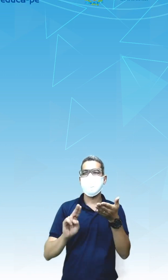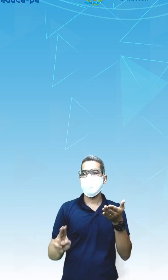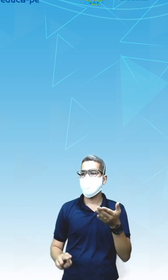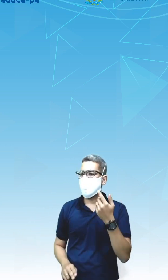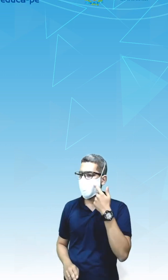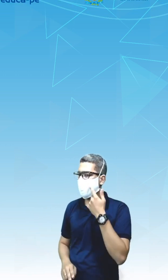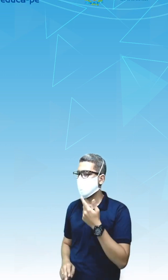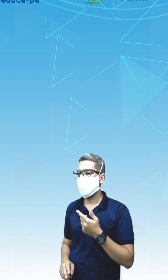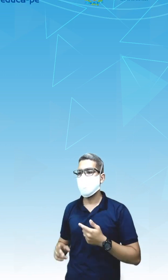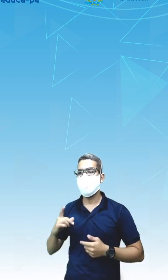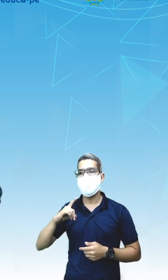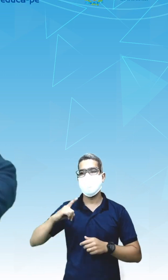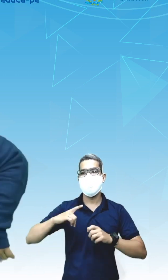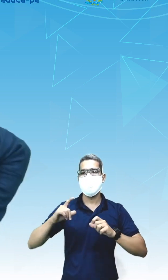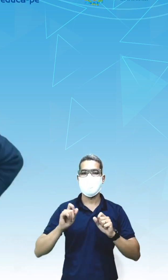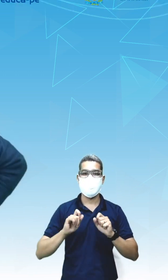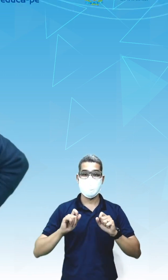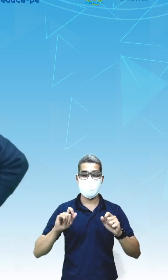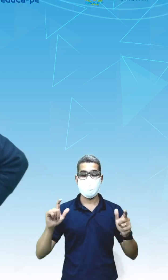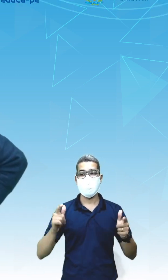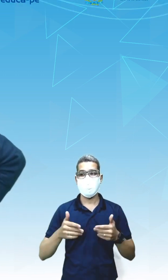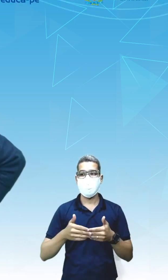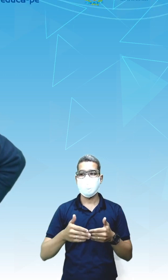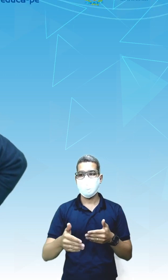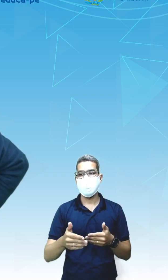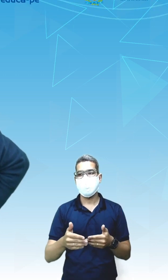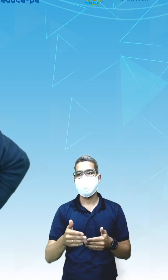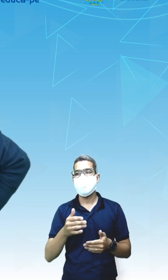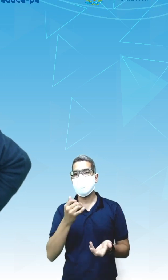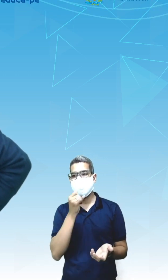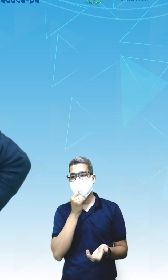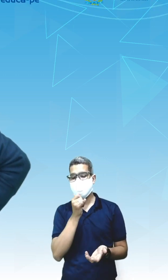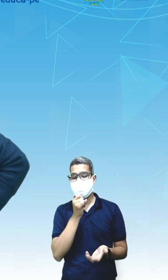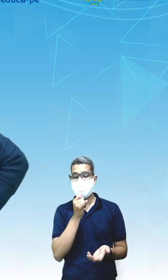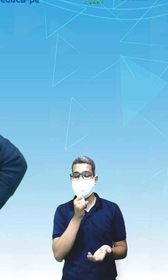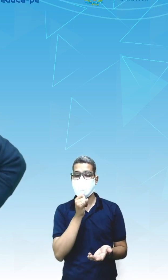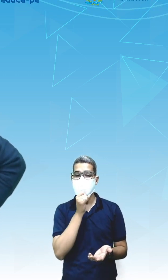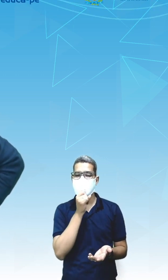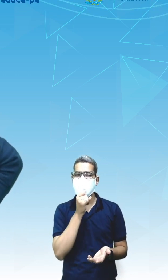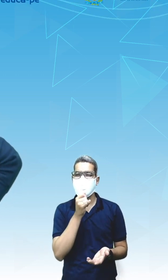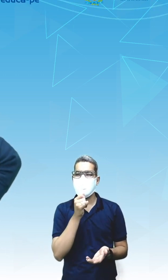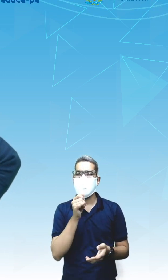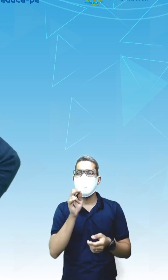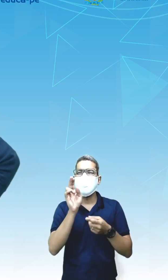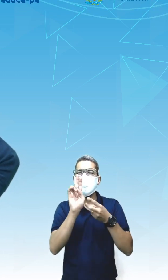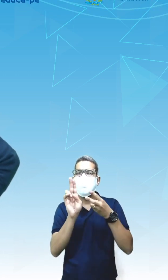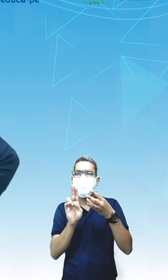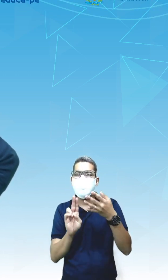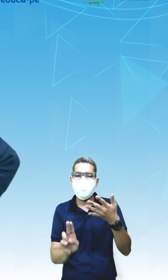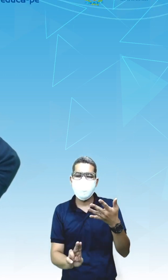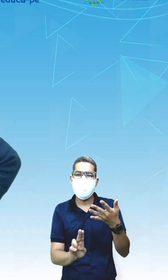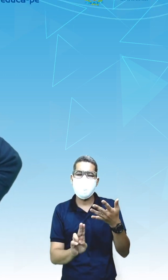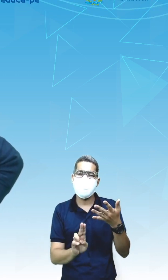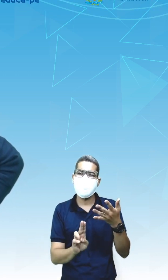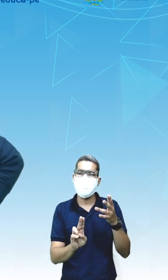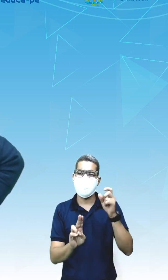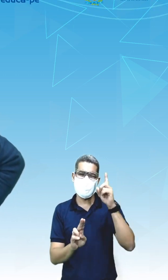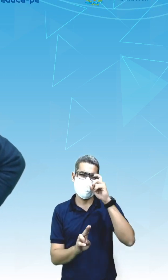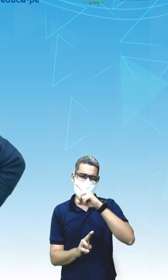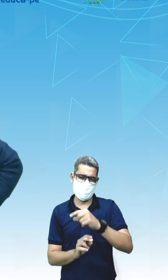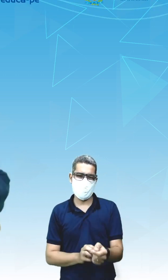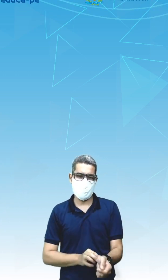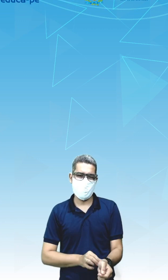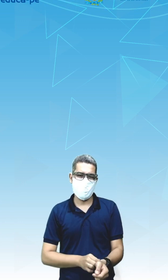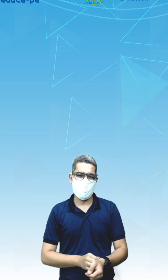oeste-nordeste e nor-nordeste. Mas, professora, perdão, nor-noroeste. Mas, professora, a gente não conhece muito isso aqui, não.